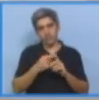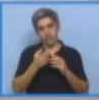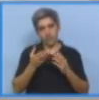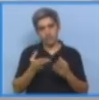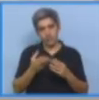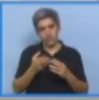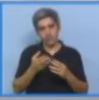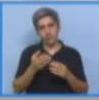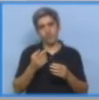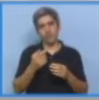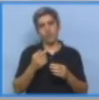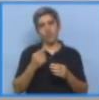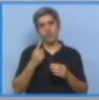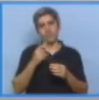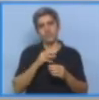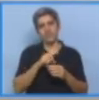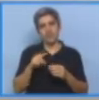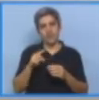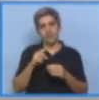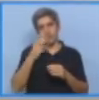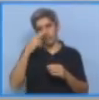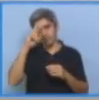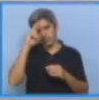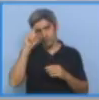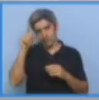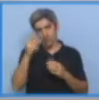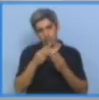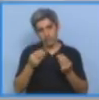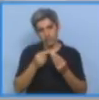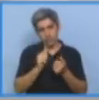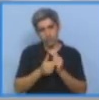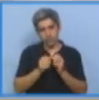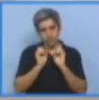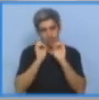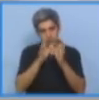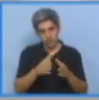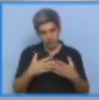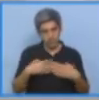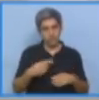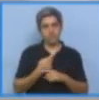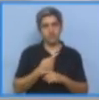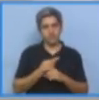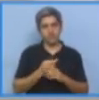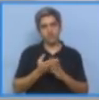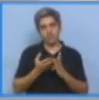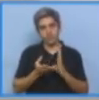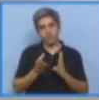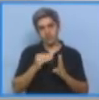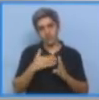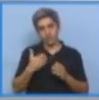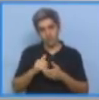ajudar uma missão em Moçambique com equipamentos desportivos. Há uma dimensão